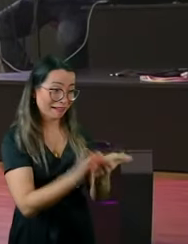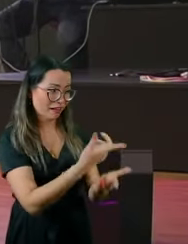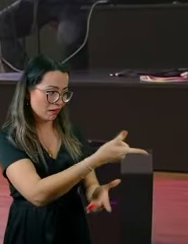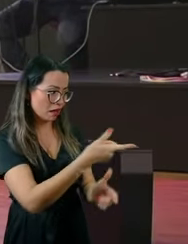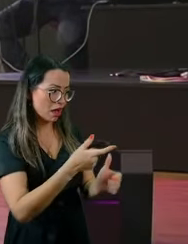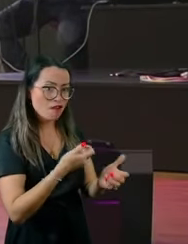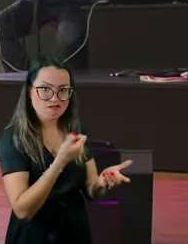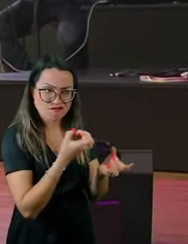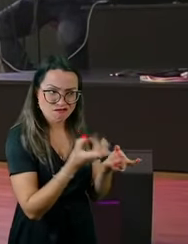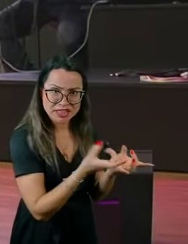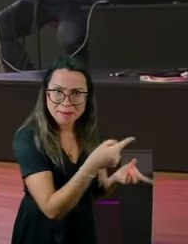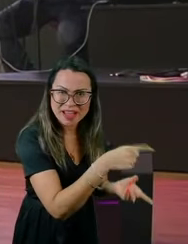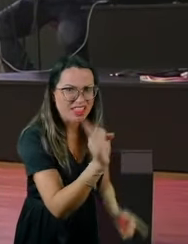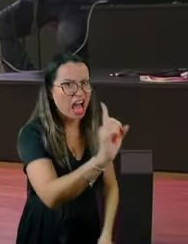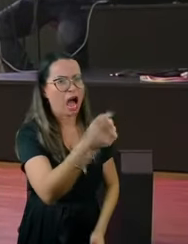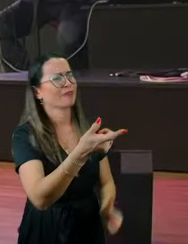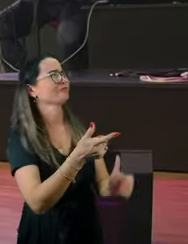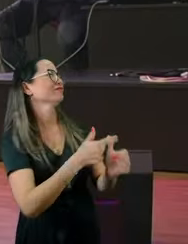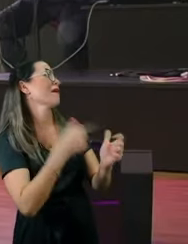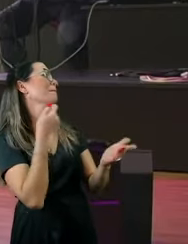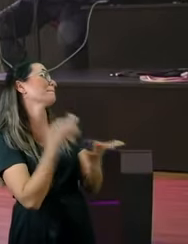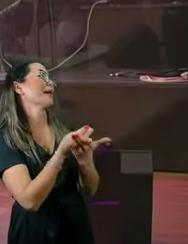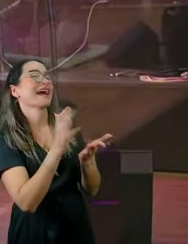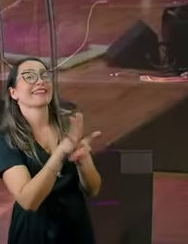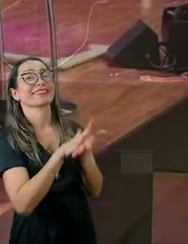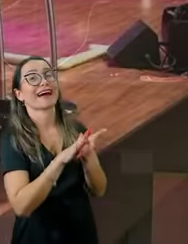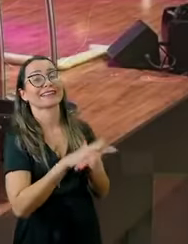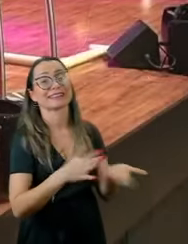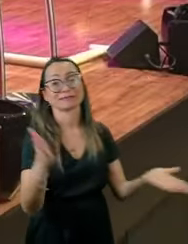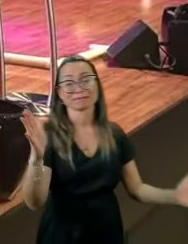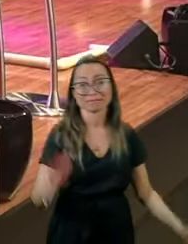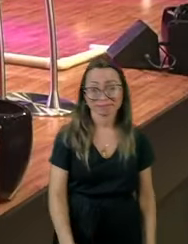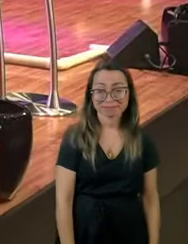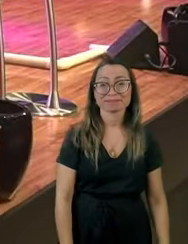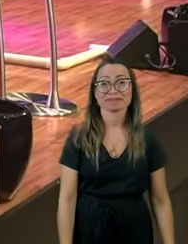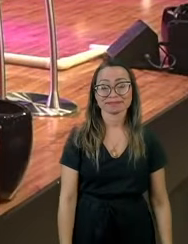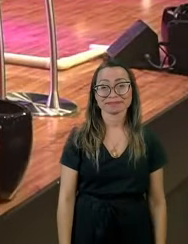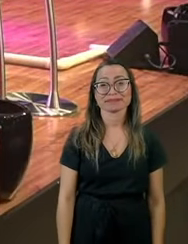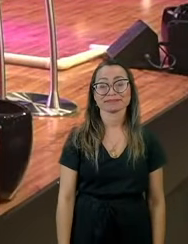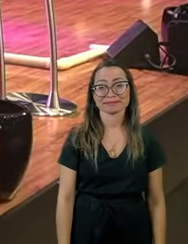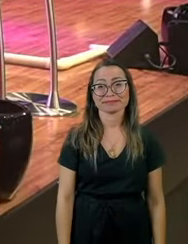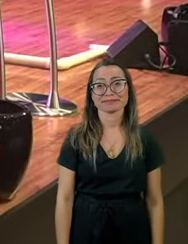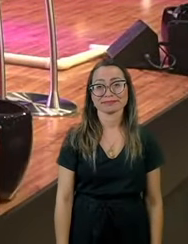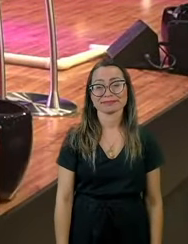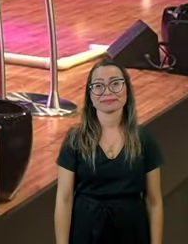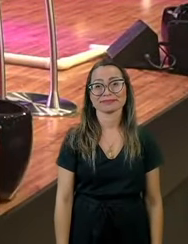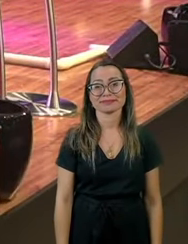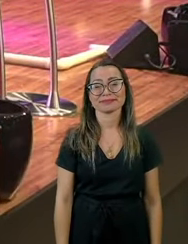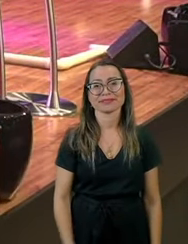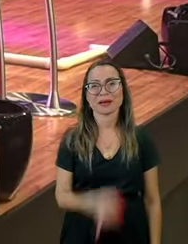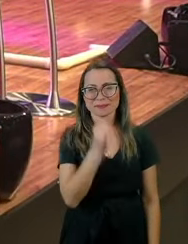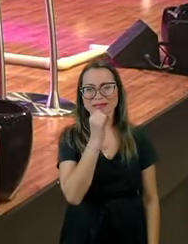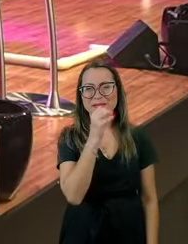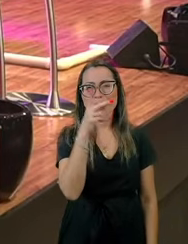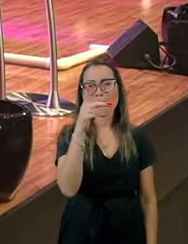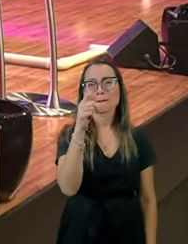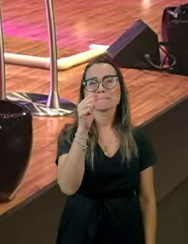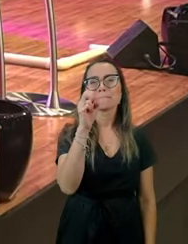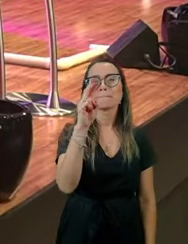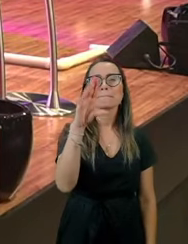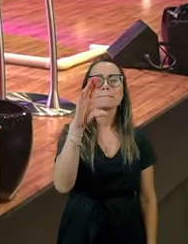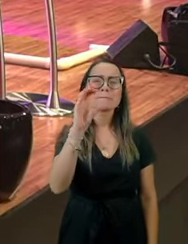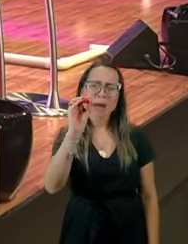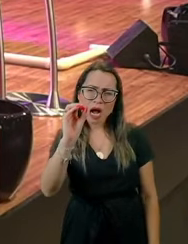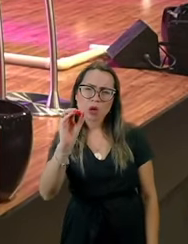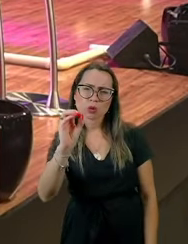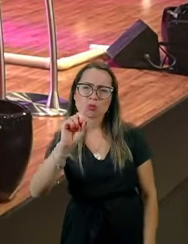Adulão. Só que Paulinho, pessoal, Júlio, não estava junto lá naquela época. Mas outro dia eu